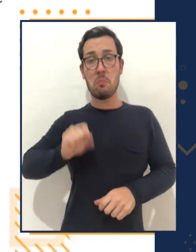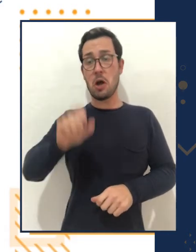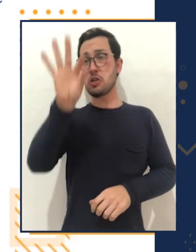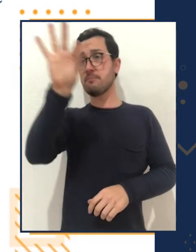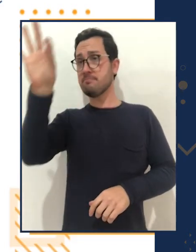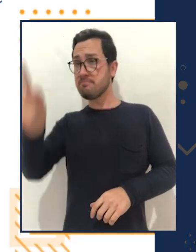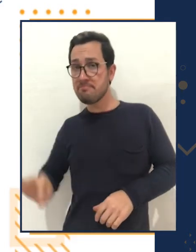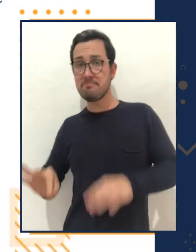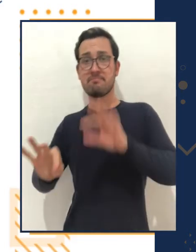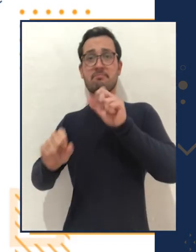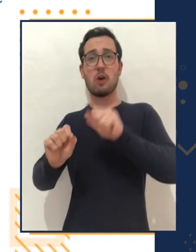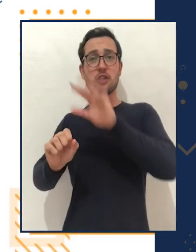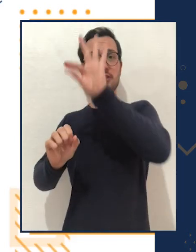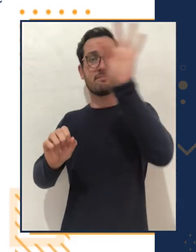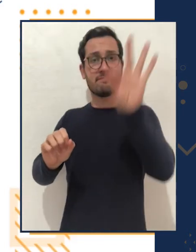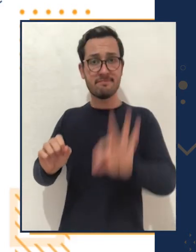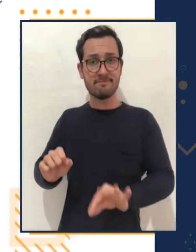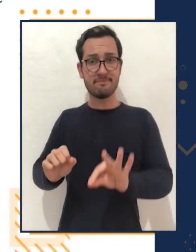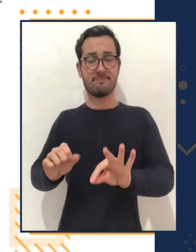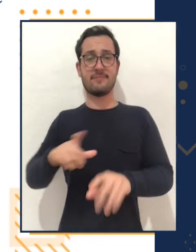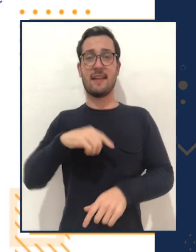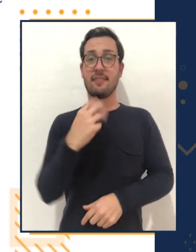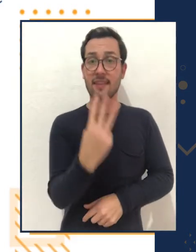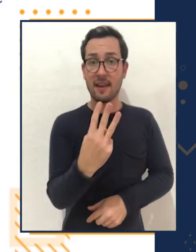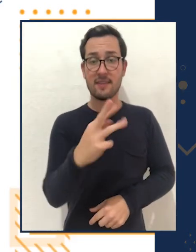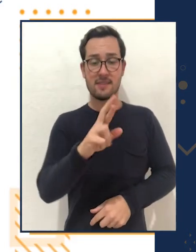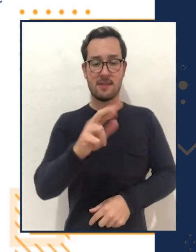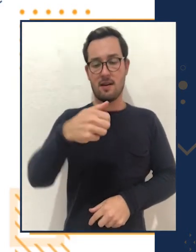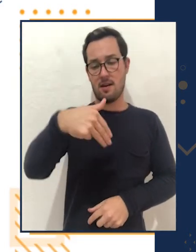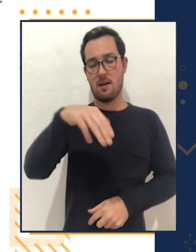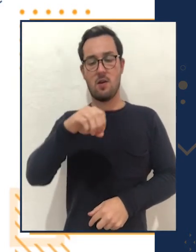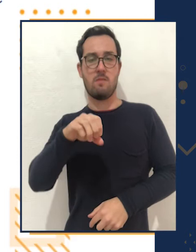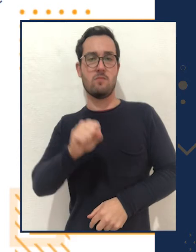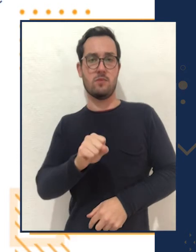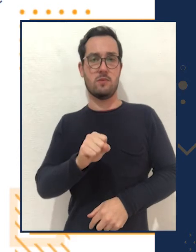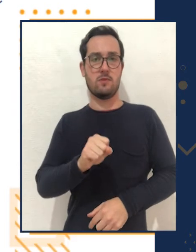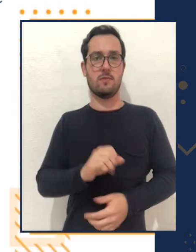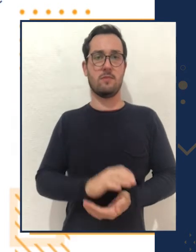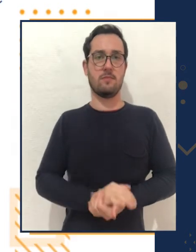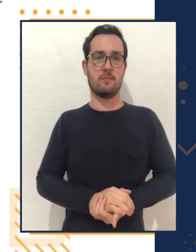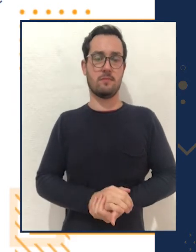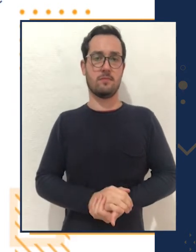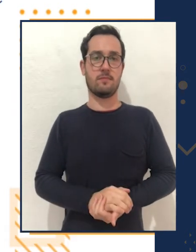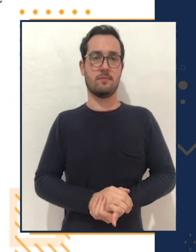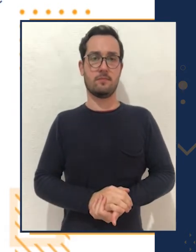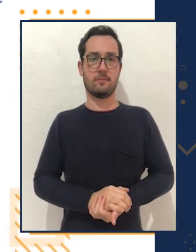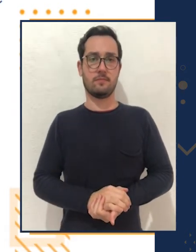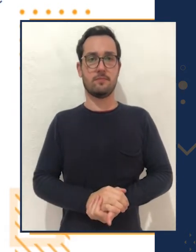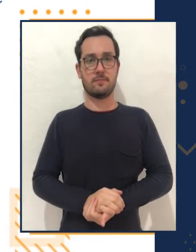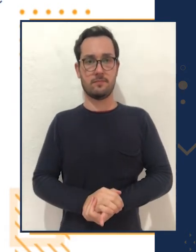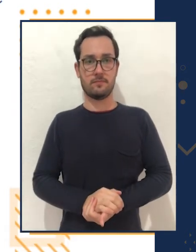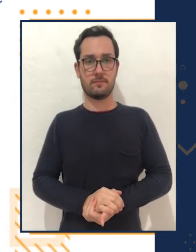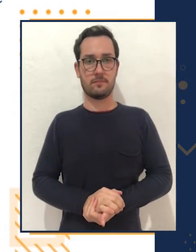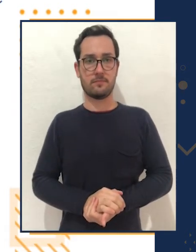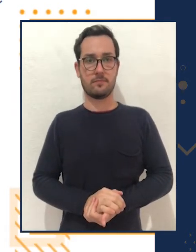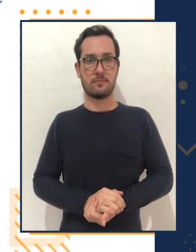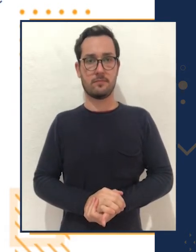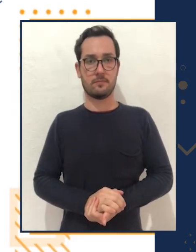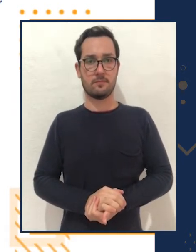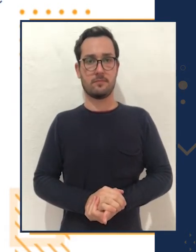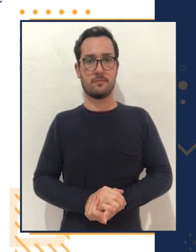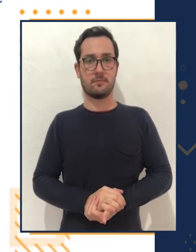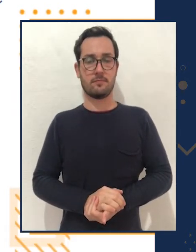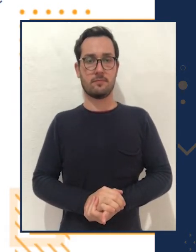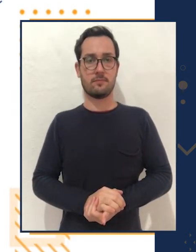F, como que a gente sai do nó B para chegar até o nó F? Então um ramo é esse ramo central, então aqui é um ramo.